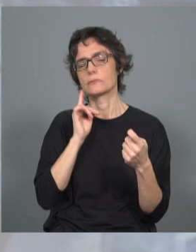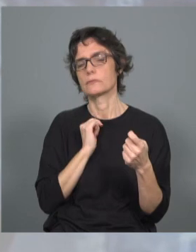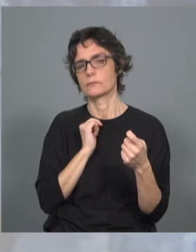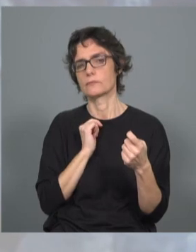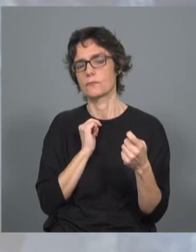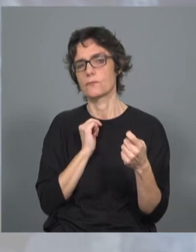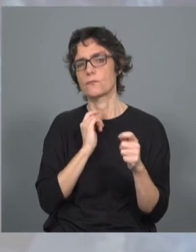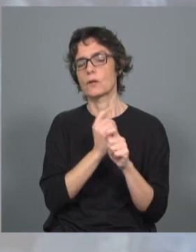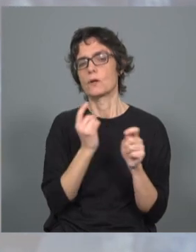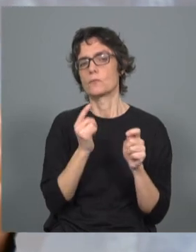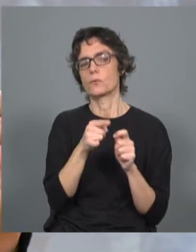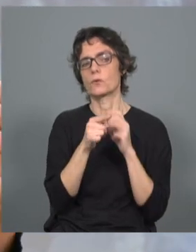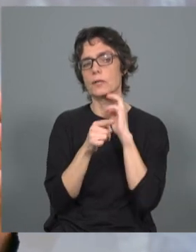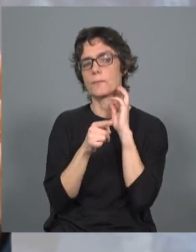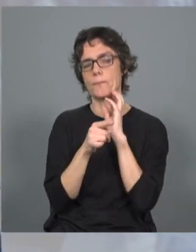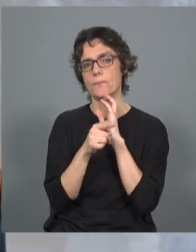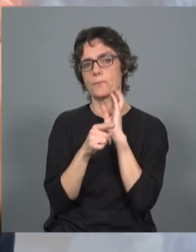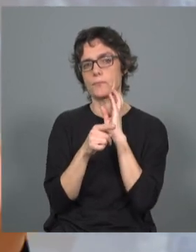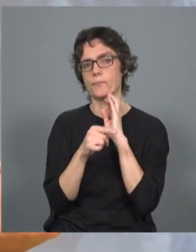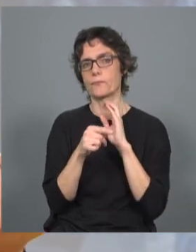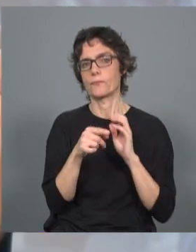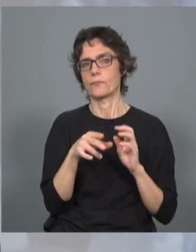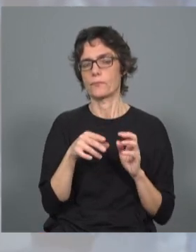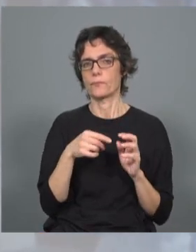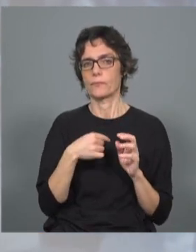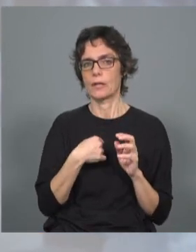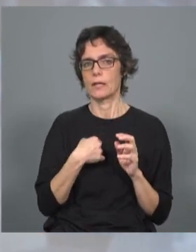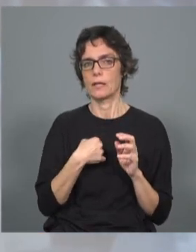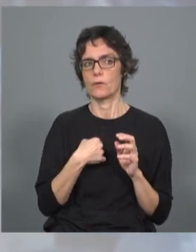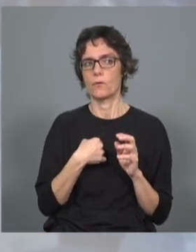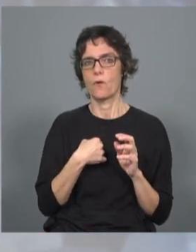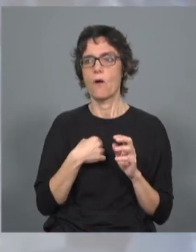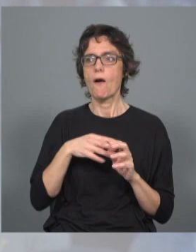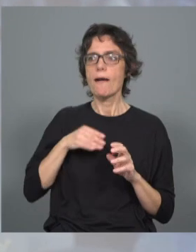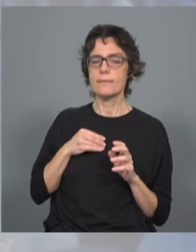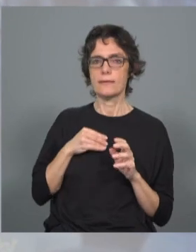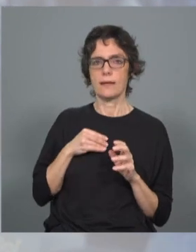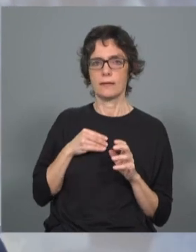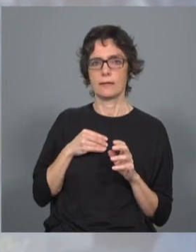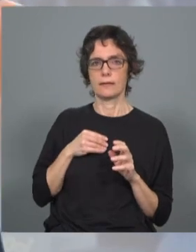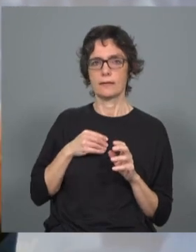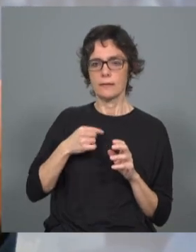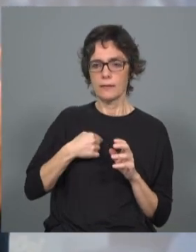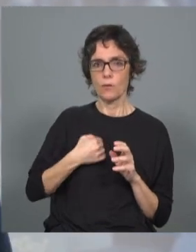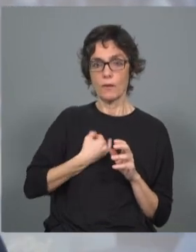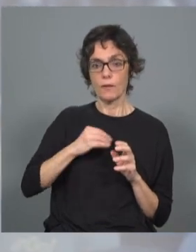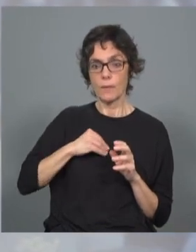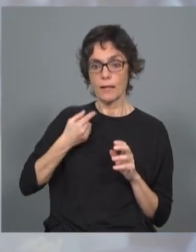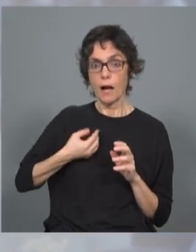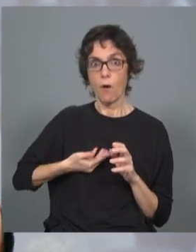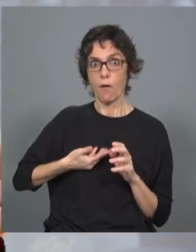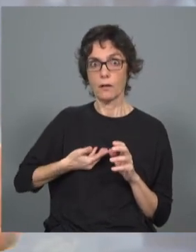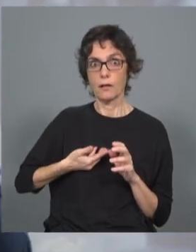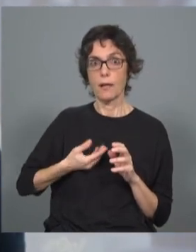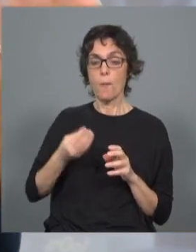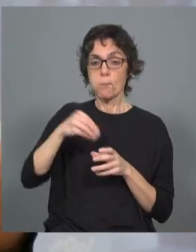Manel, esse assumir na comunidade da minha irregularidade. Em público. Sim, é muito diferente não ir simplesmente